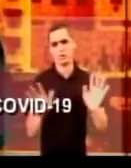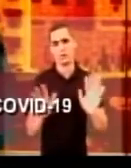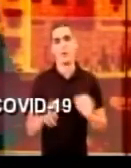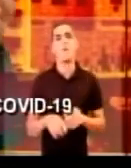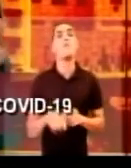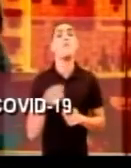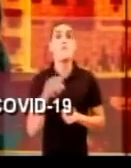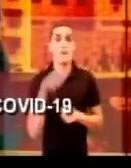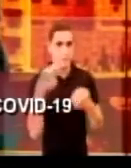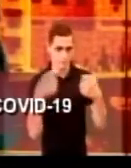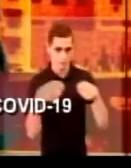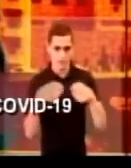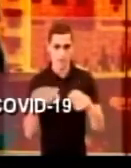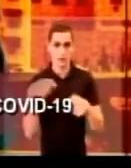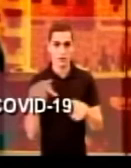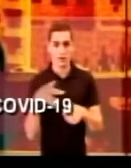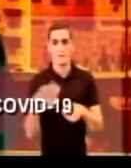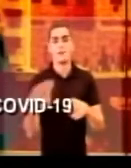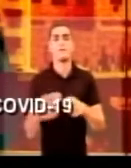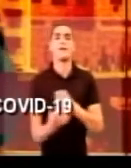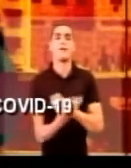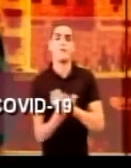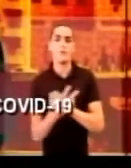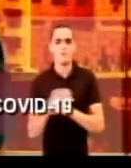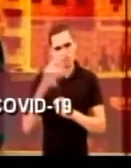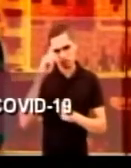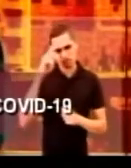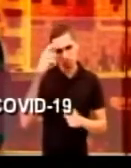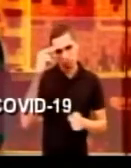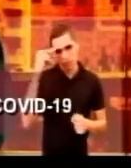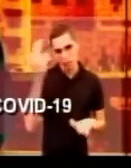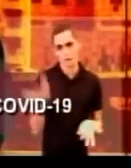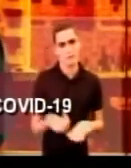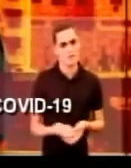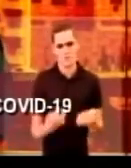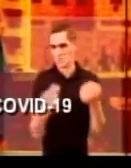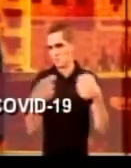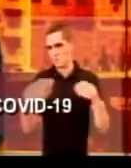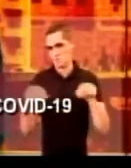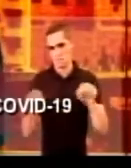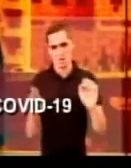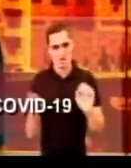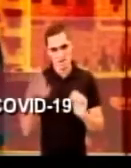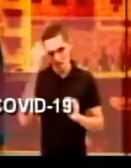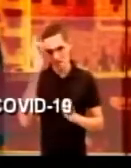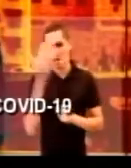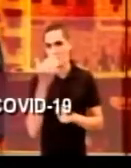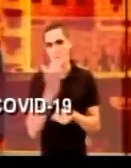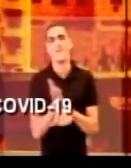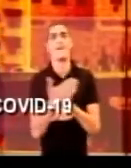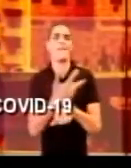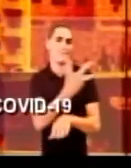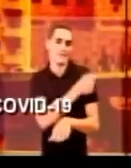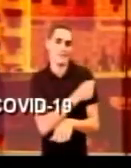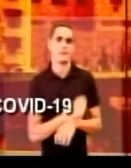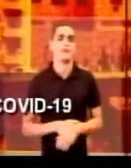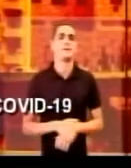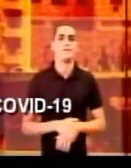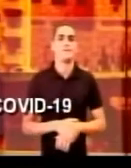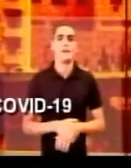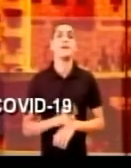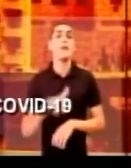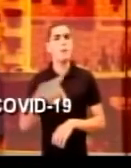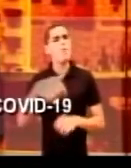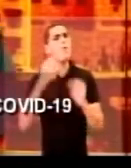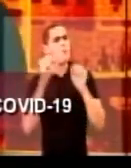habituais seus. Não precisa estar de jejum, pode se alimentar antes de ir e assim por diante. E depois vida